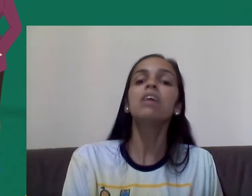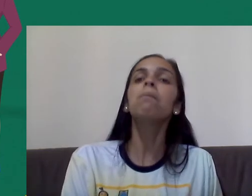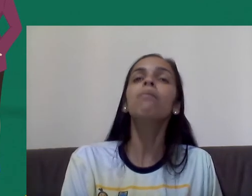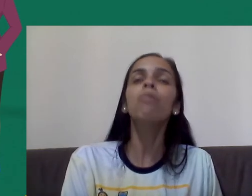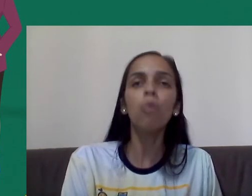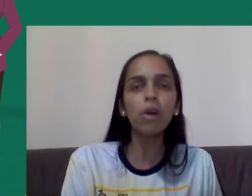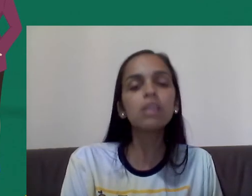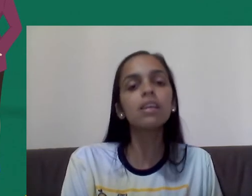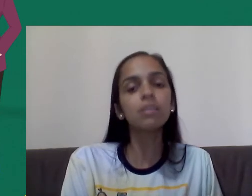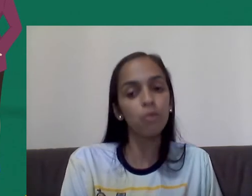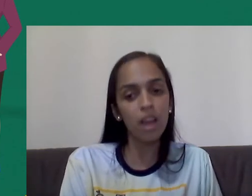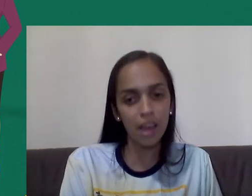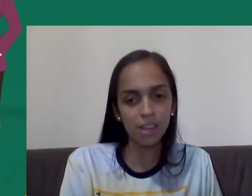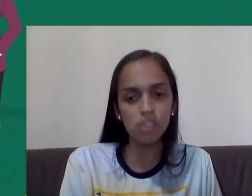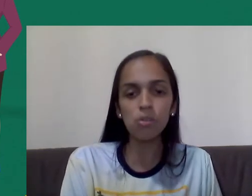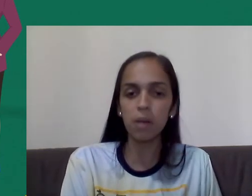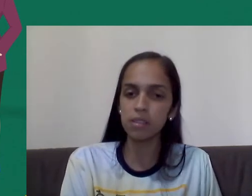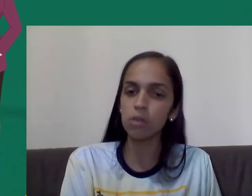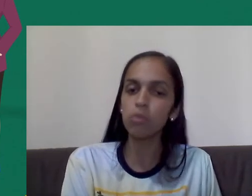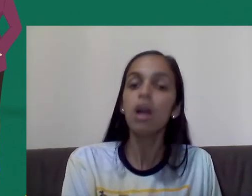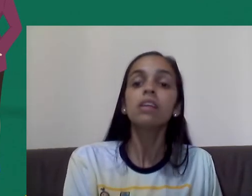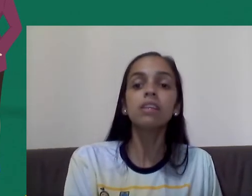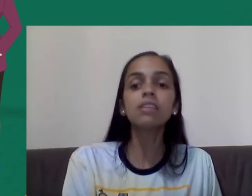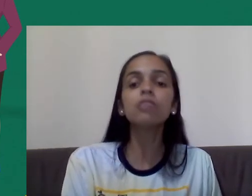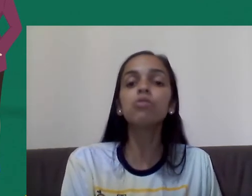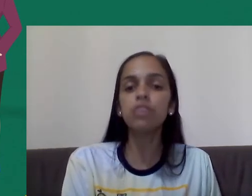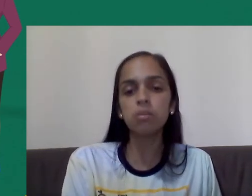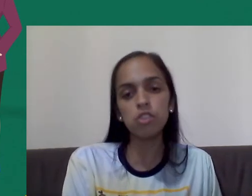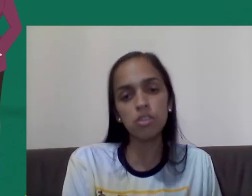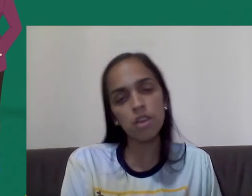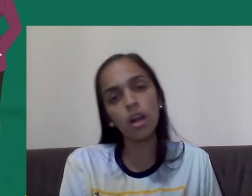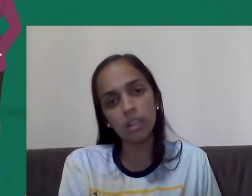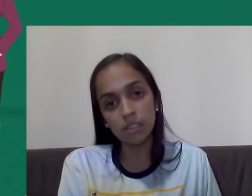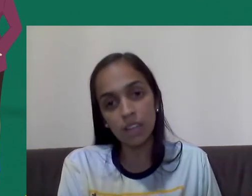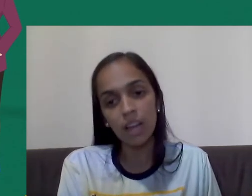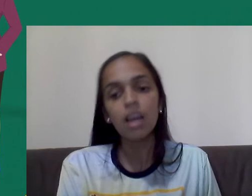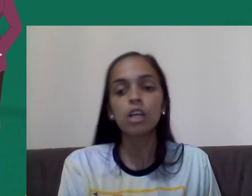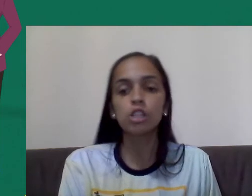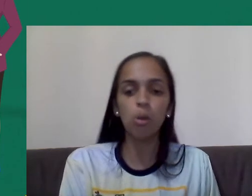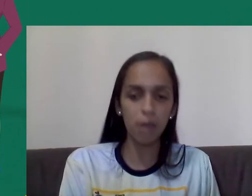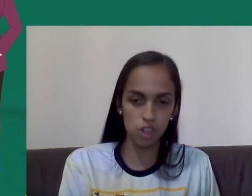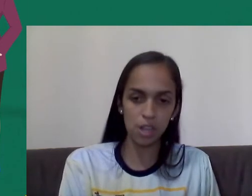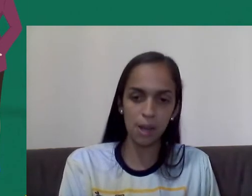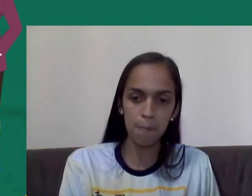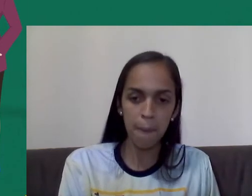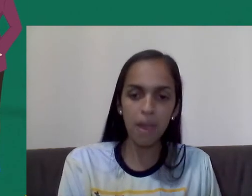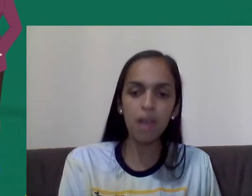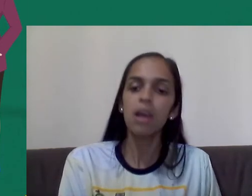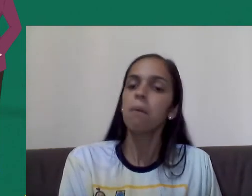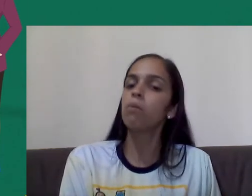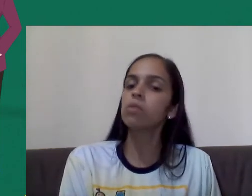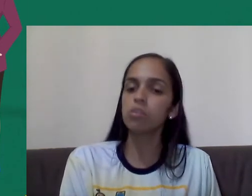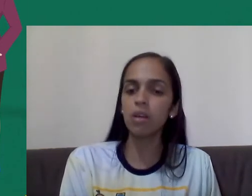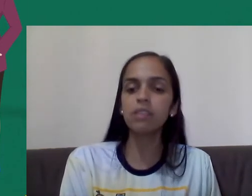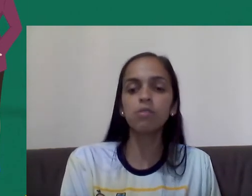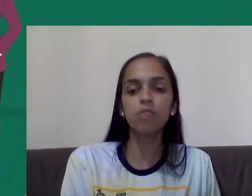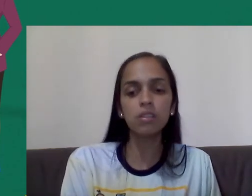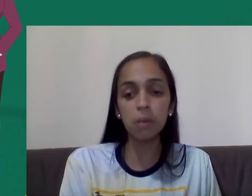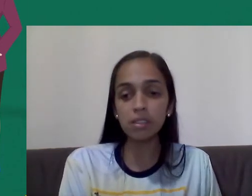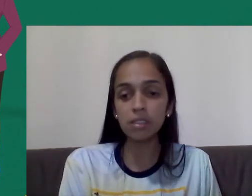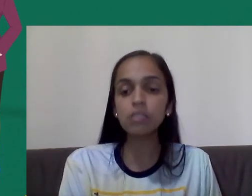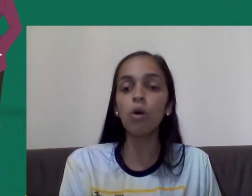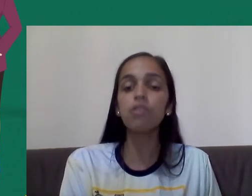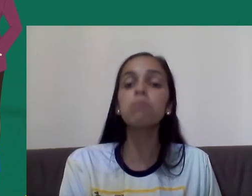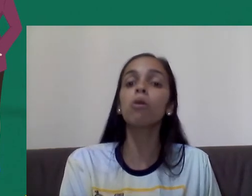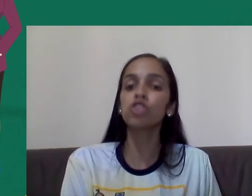E muitas mulheres no Brasil têm sido vítimas de violência doméstica, né? Muitas mulheres,